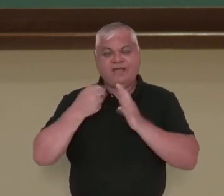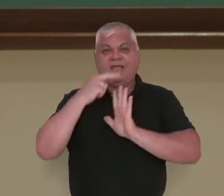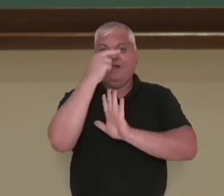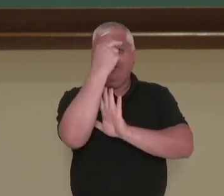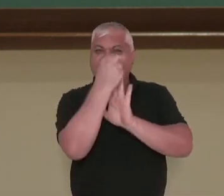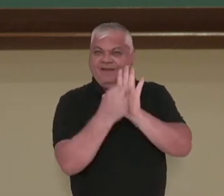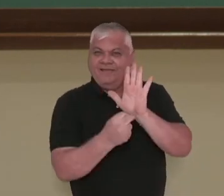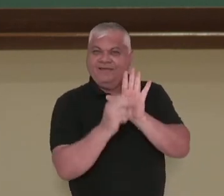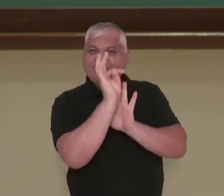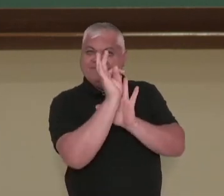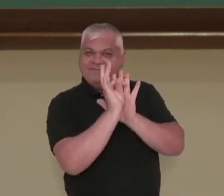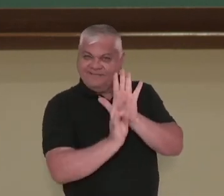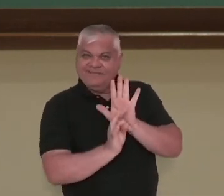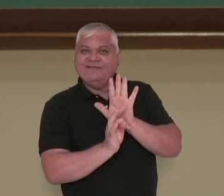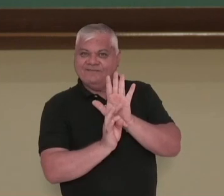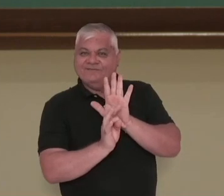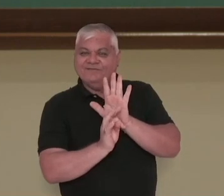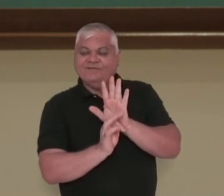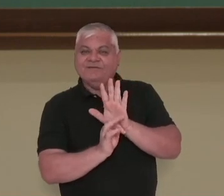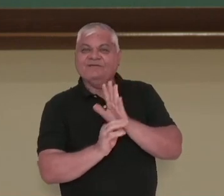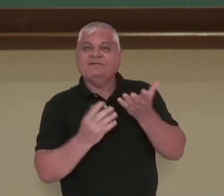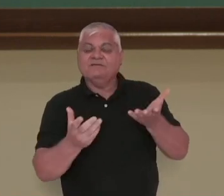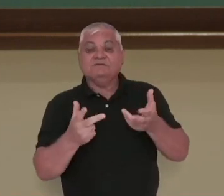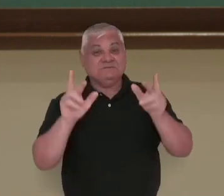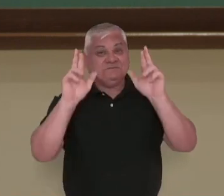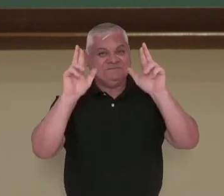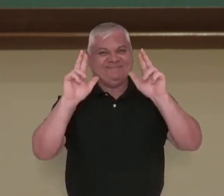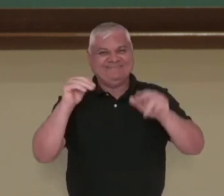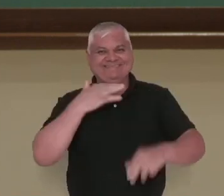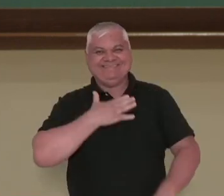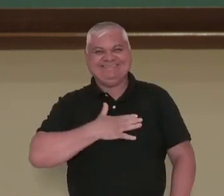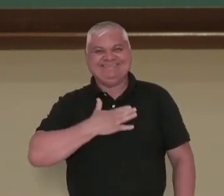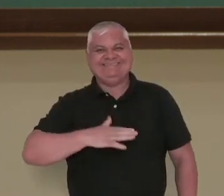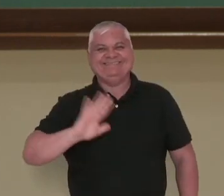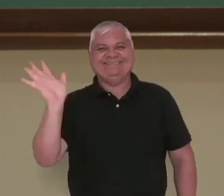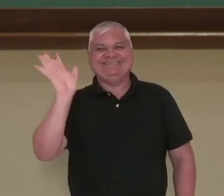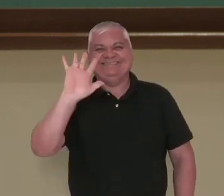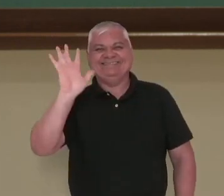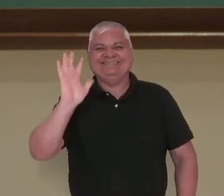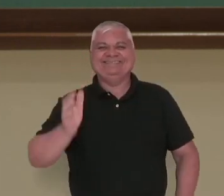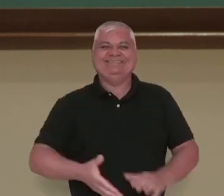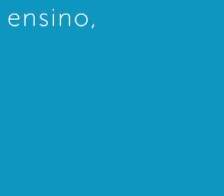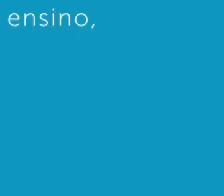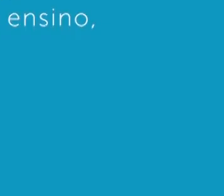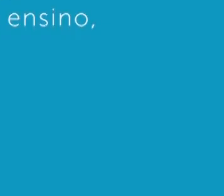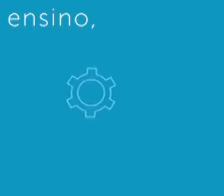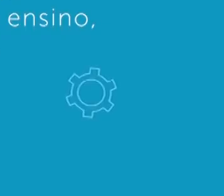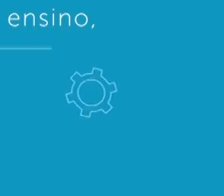leitura, né, de um desses depoimentos. Espero que tenham gostado e até breve.